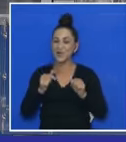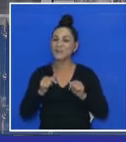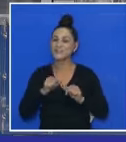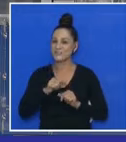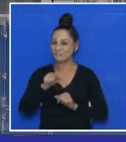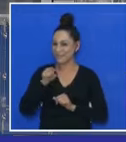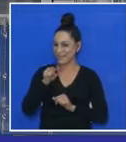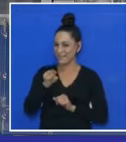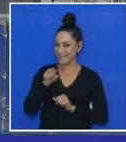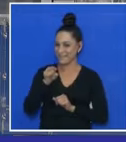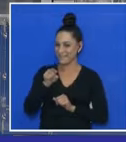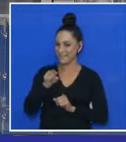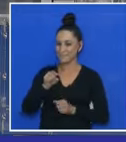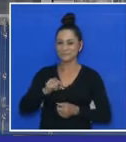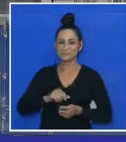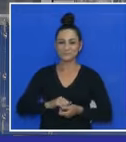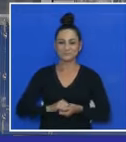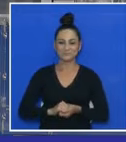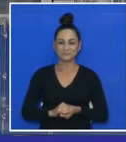aí.